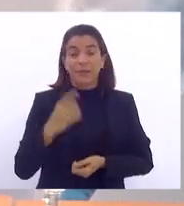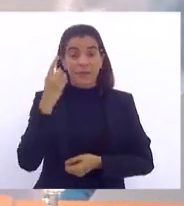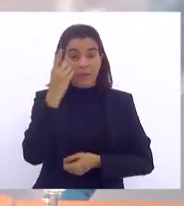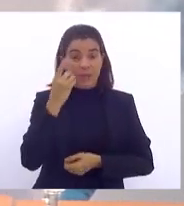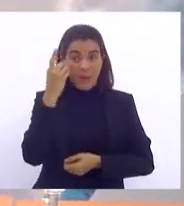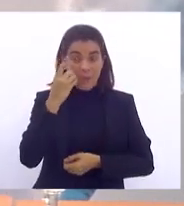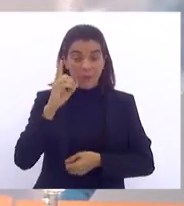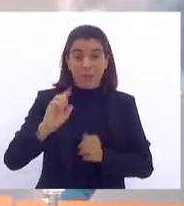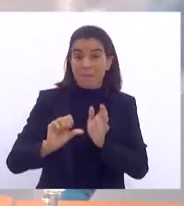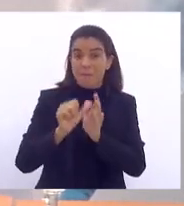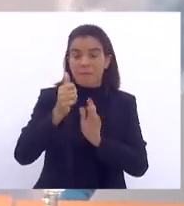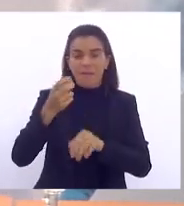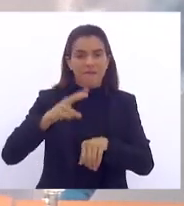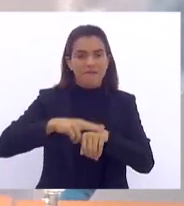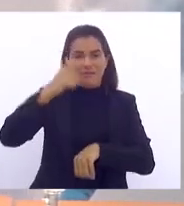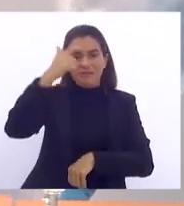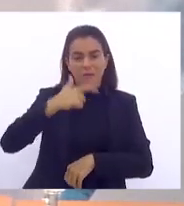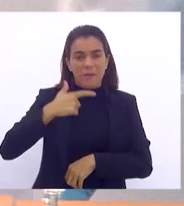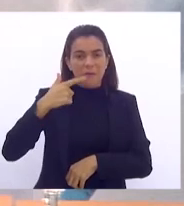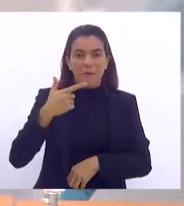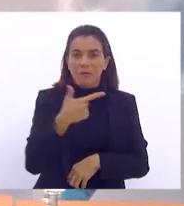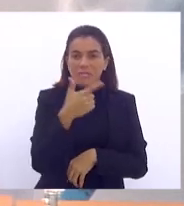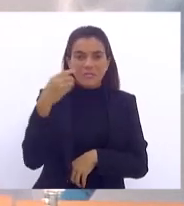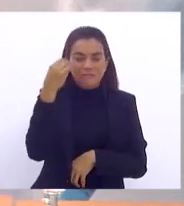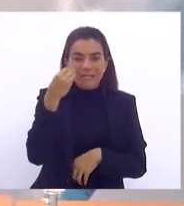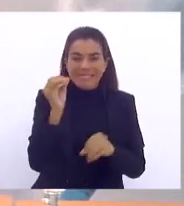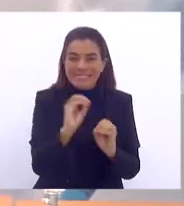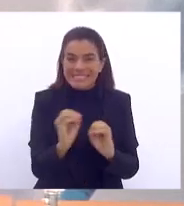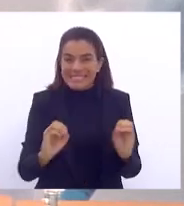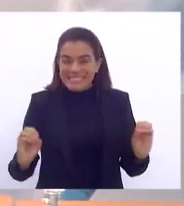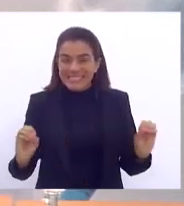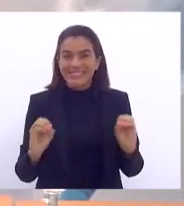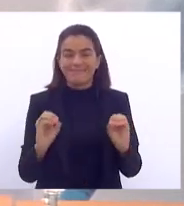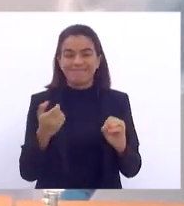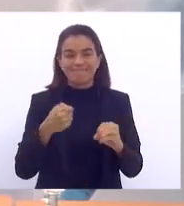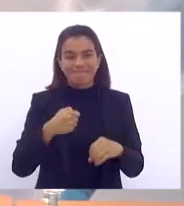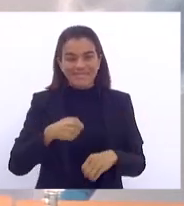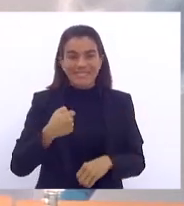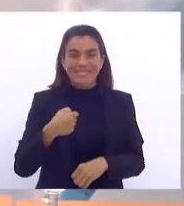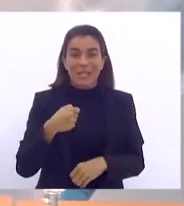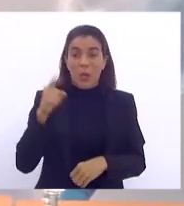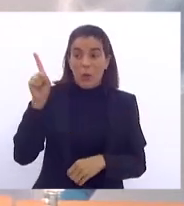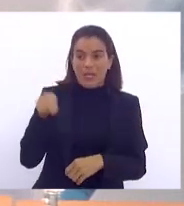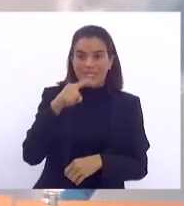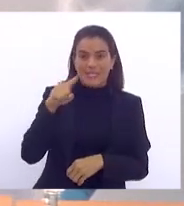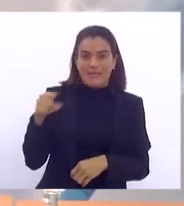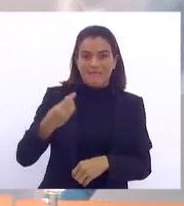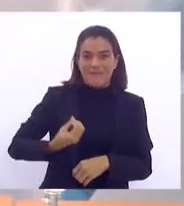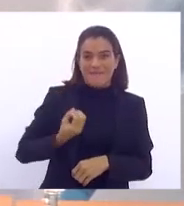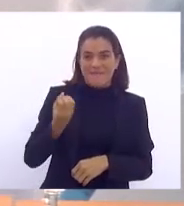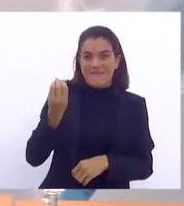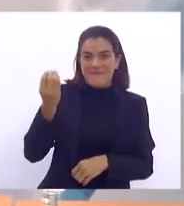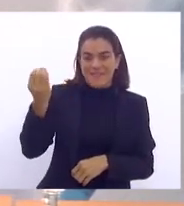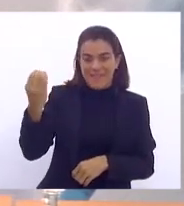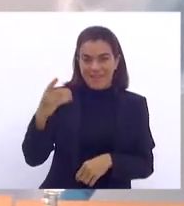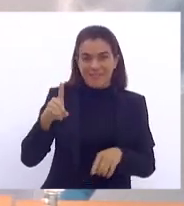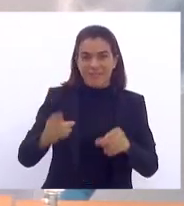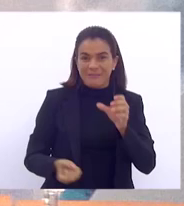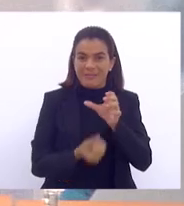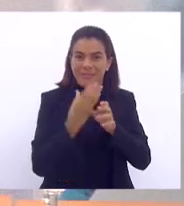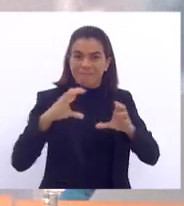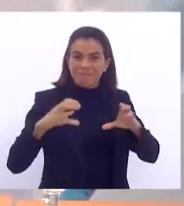de primeiro mandato chegando e tive que enfrentar aquele tema cancelei minha viagem imediatamente Montamos um grupo de